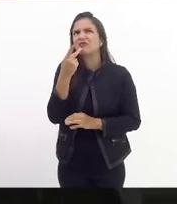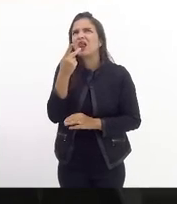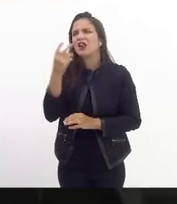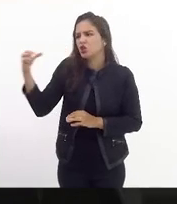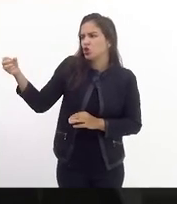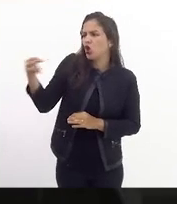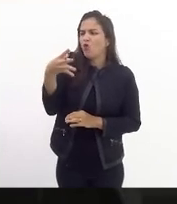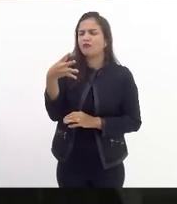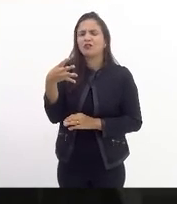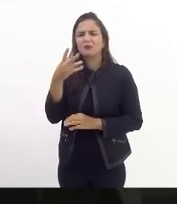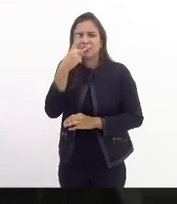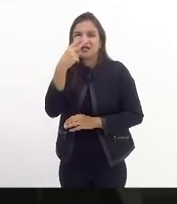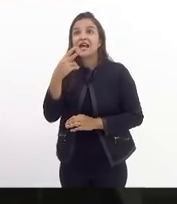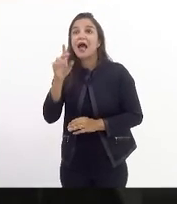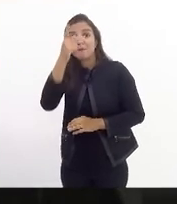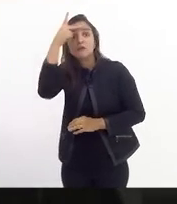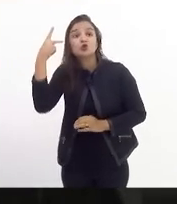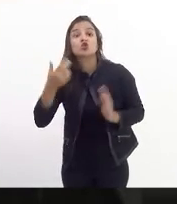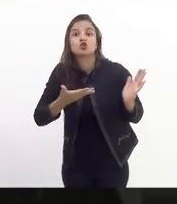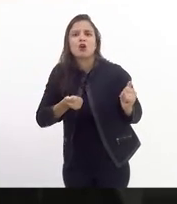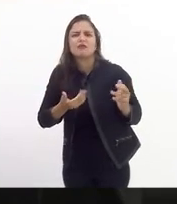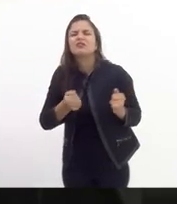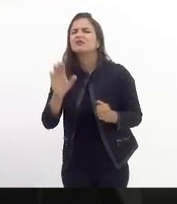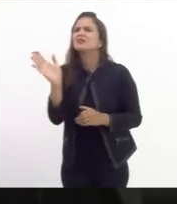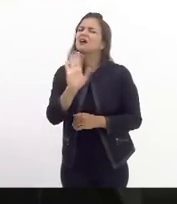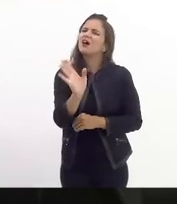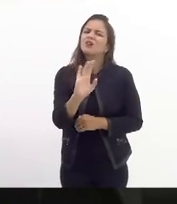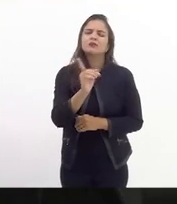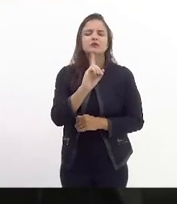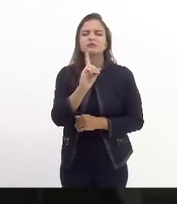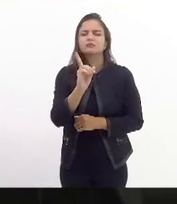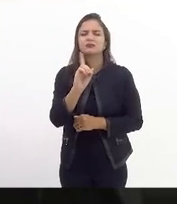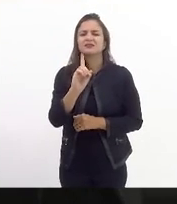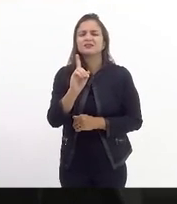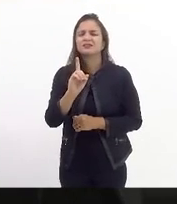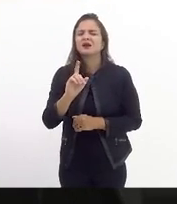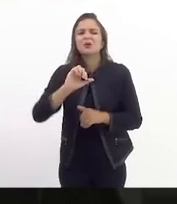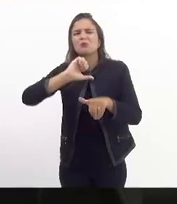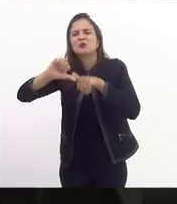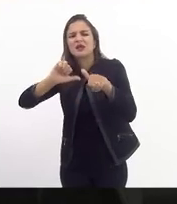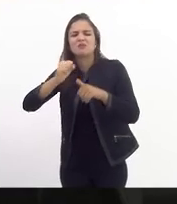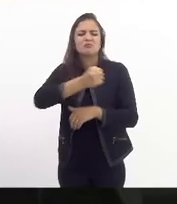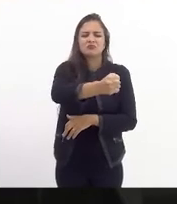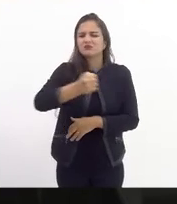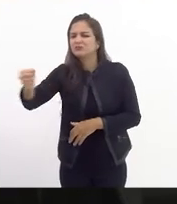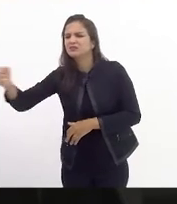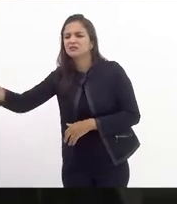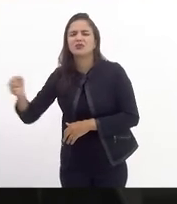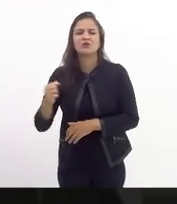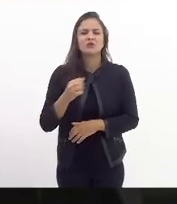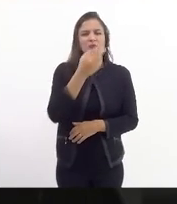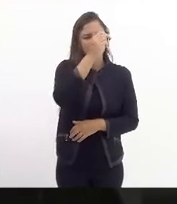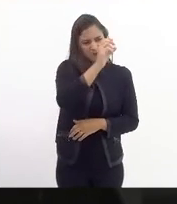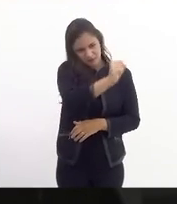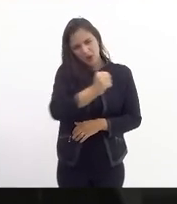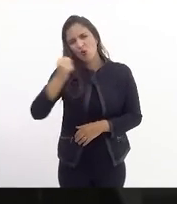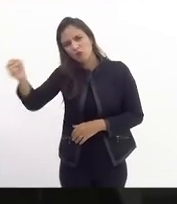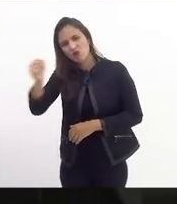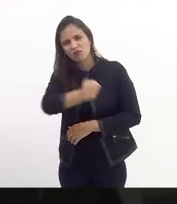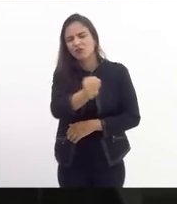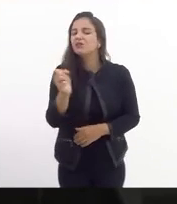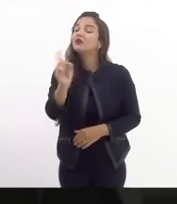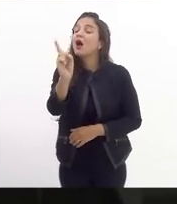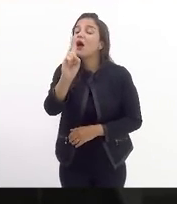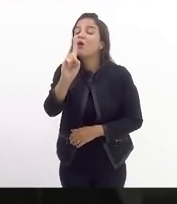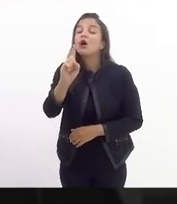simplesmente mudança de posições no cargo X, Y ou Z. Novos tempos no sentido